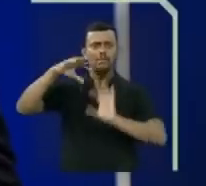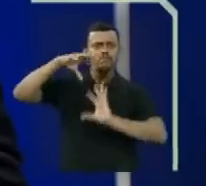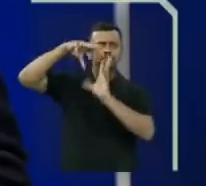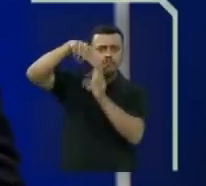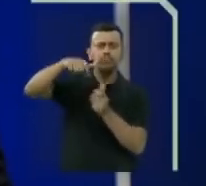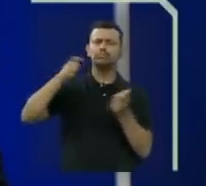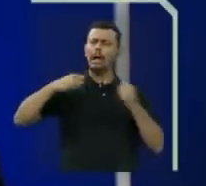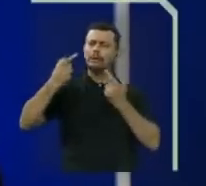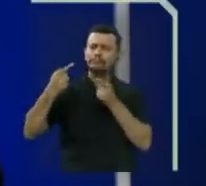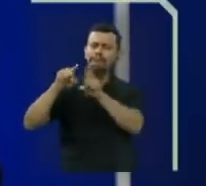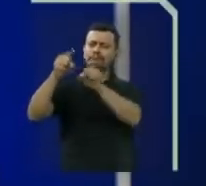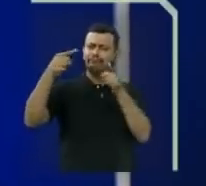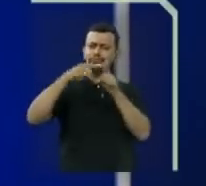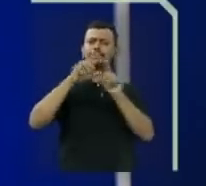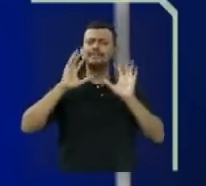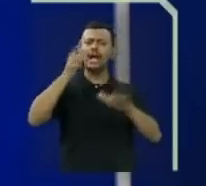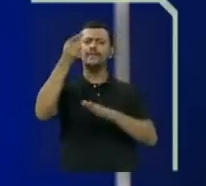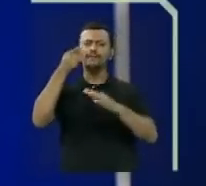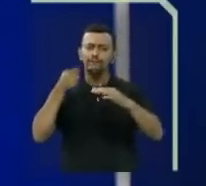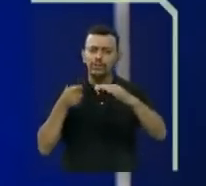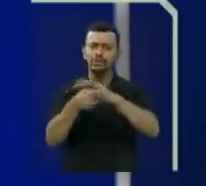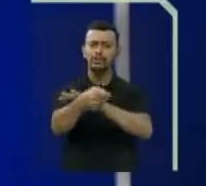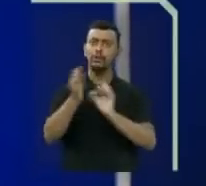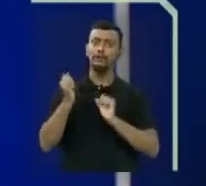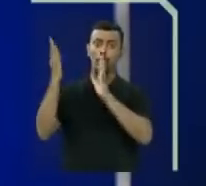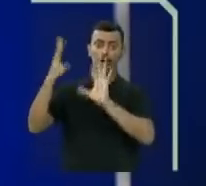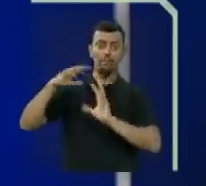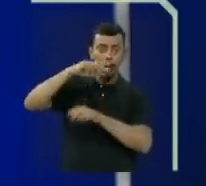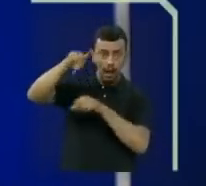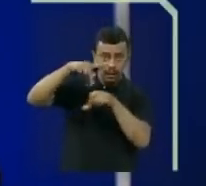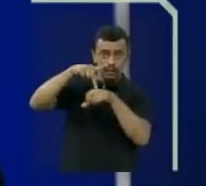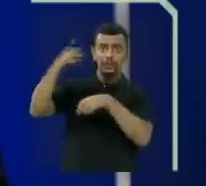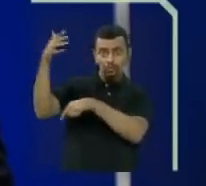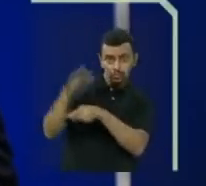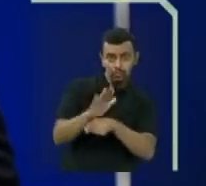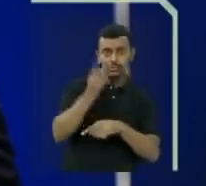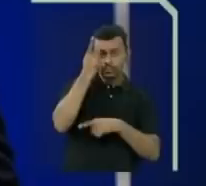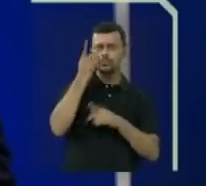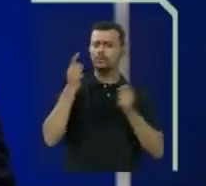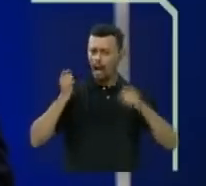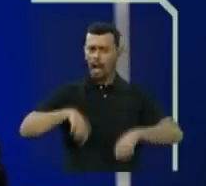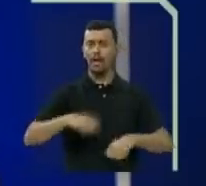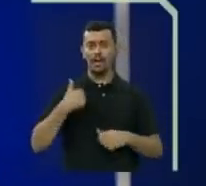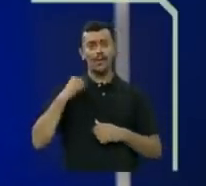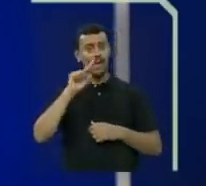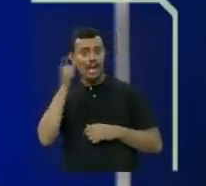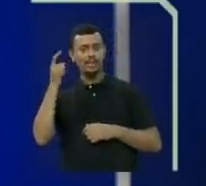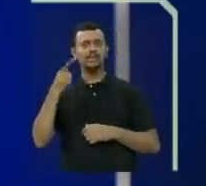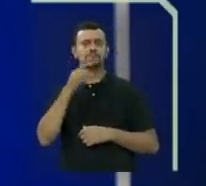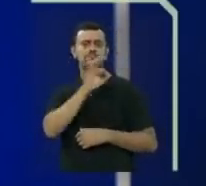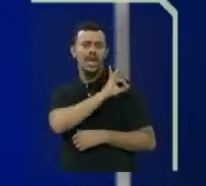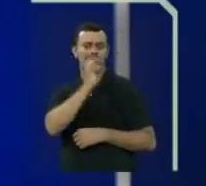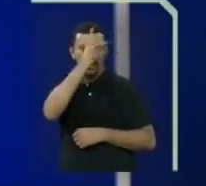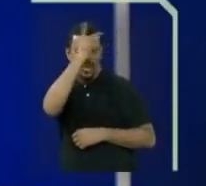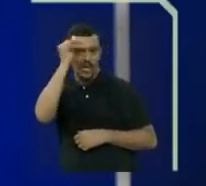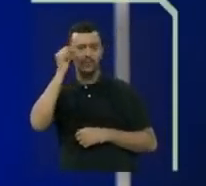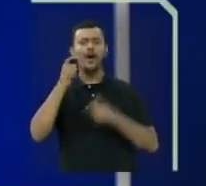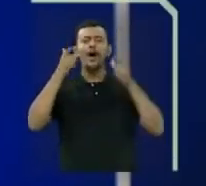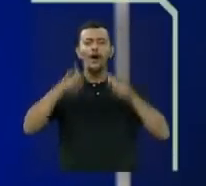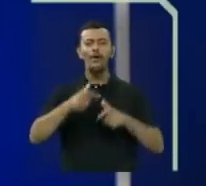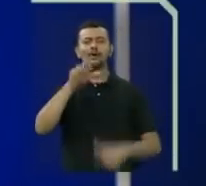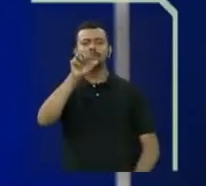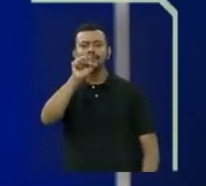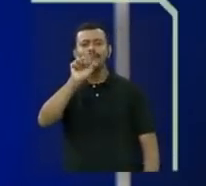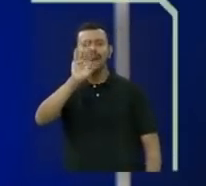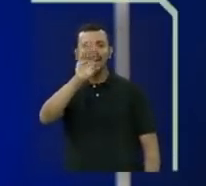atrair investimento internacional aqui para o nosso estado. Portanto, sei como fazer. Fui prefeito de São Bernardo do Campo 8 anos e fizemos uma